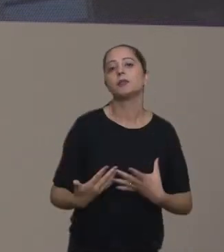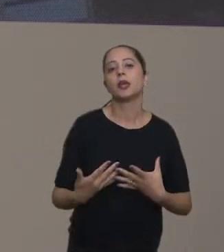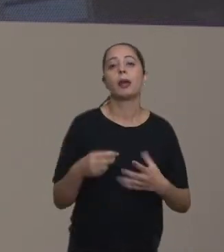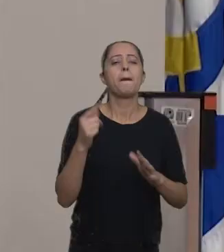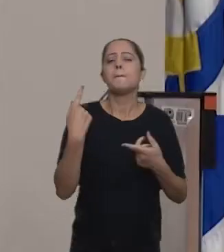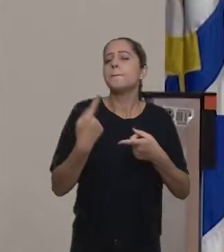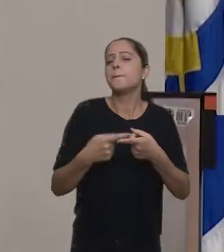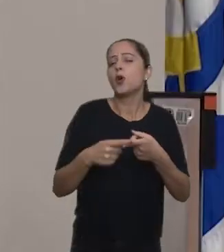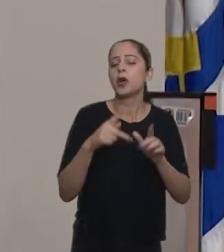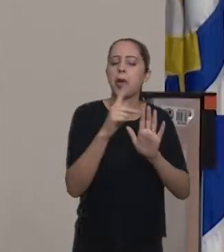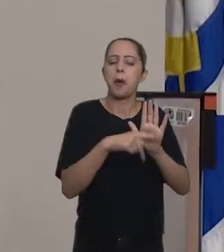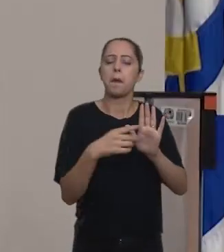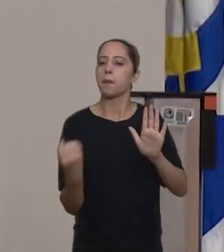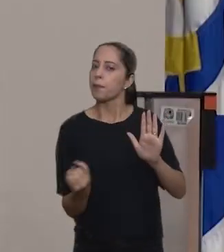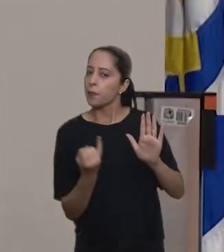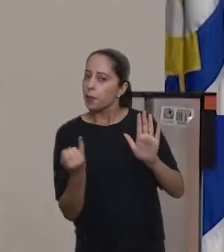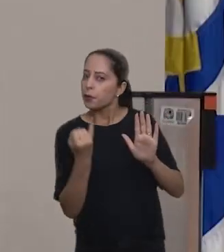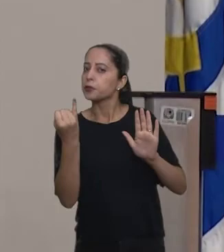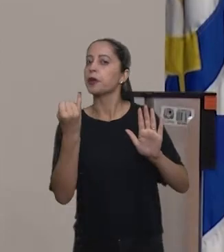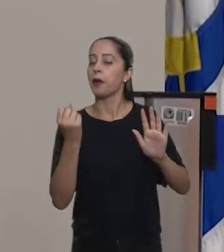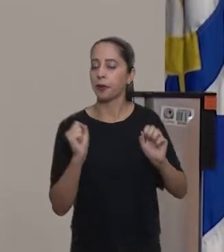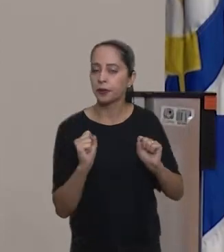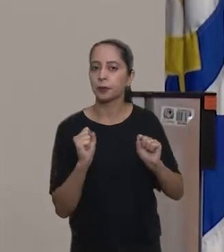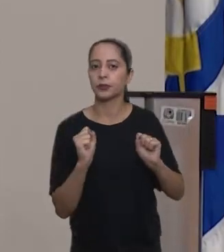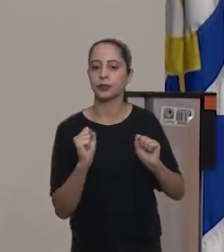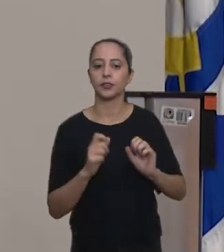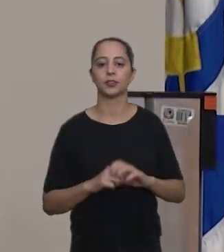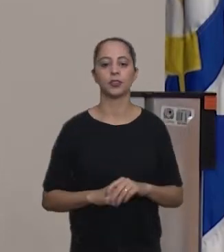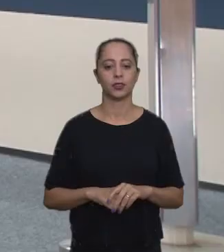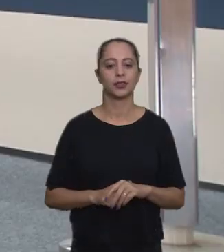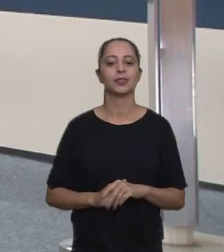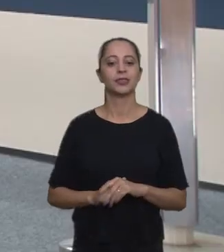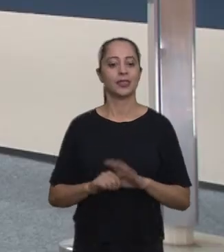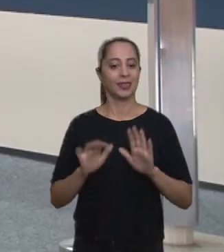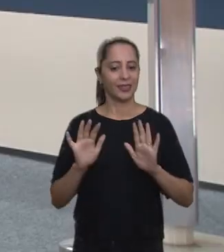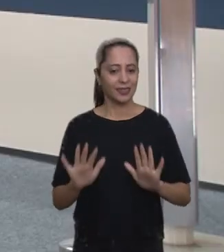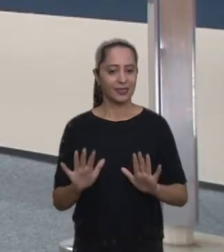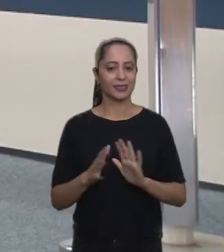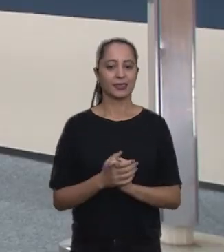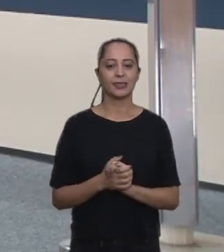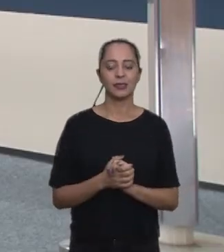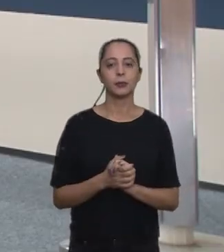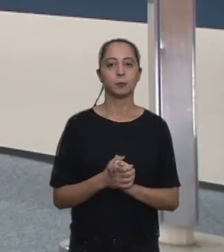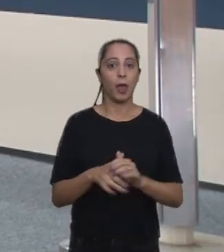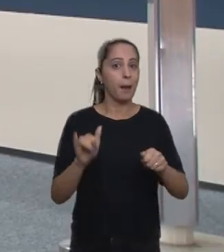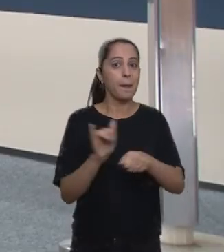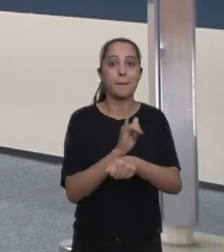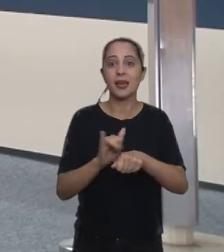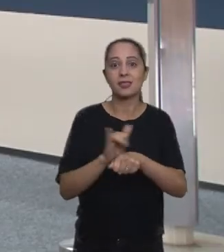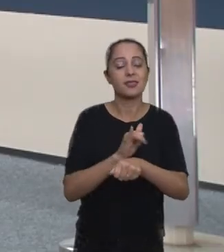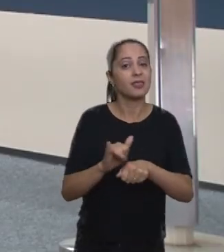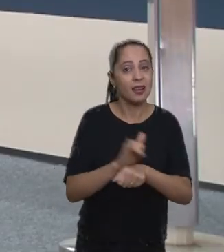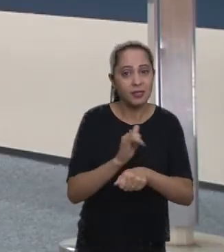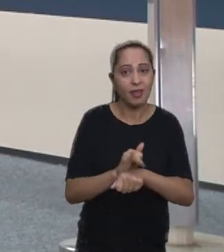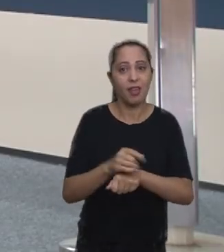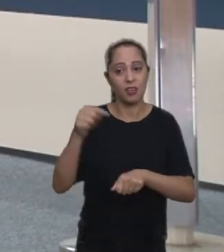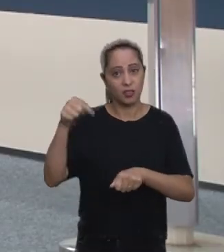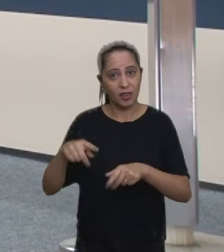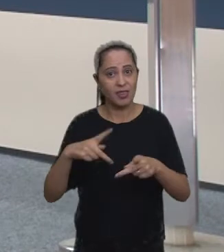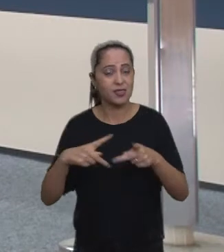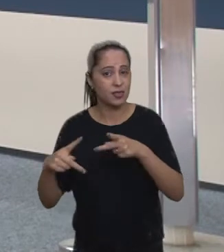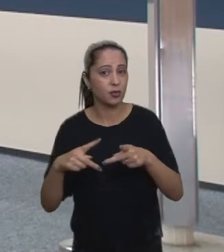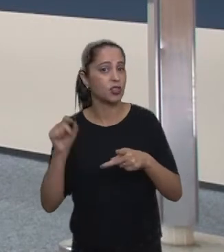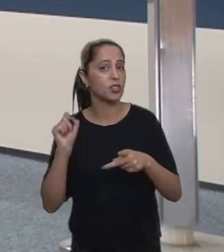importância do projeto para ampliar a garantia do direito à infância. Que é mais uma ferramenta, mais um mecanismo que o município